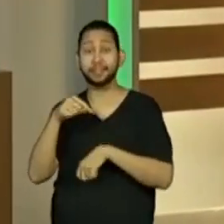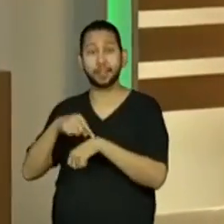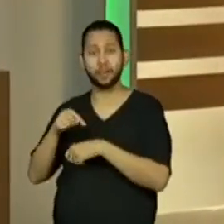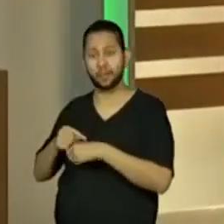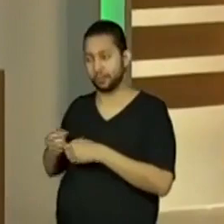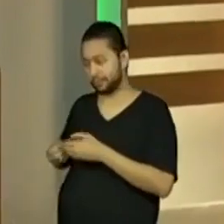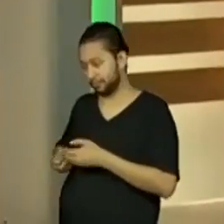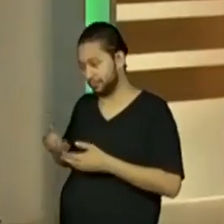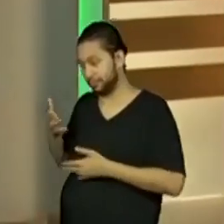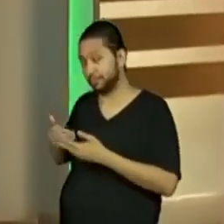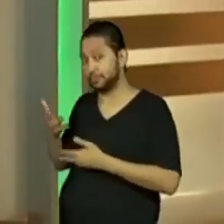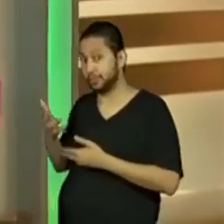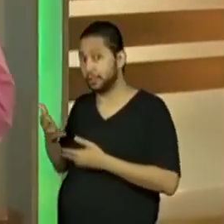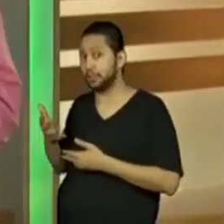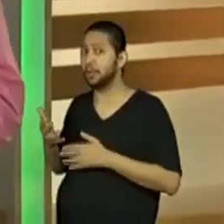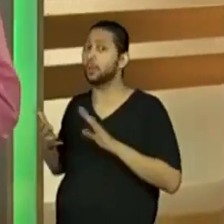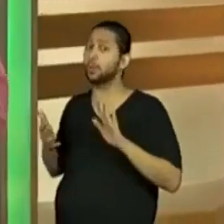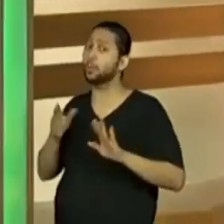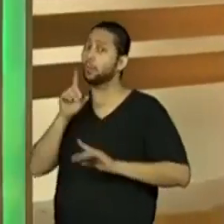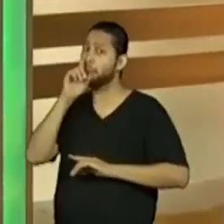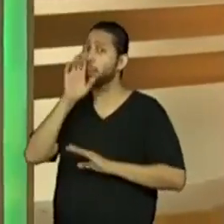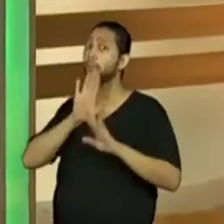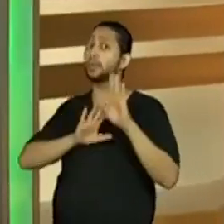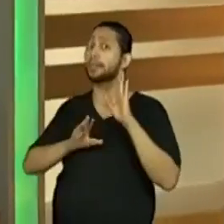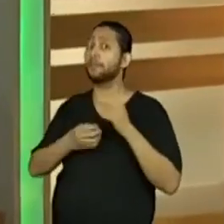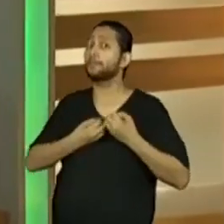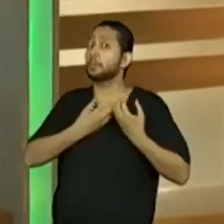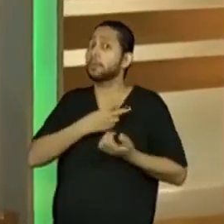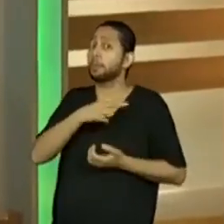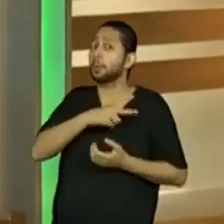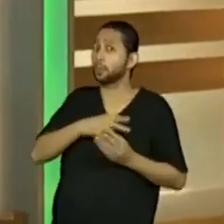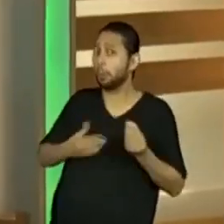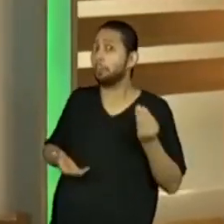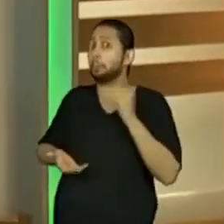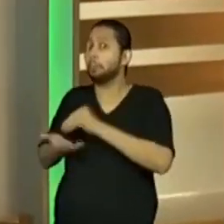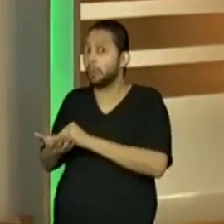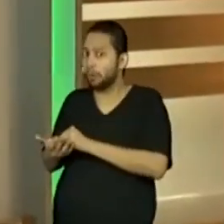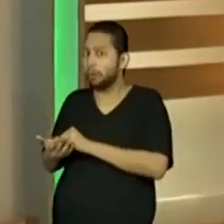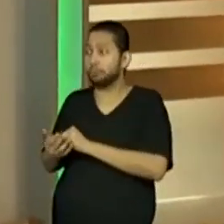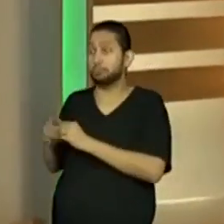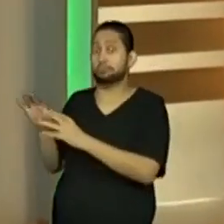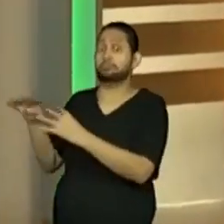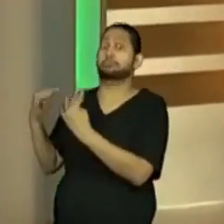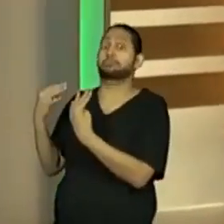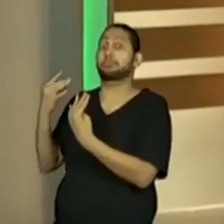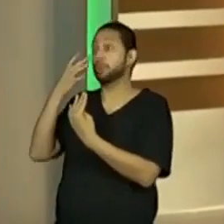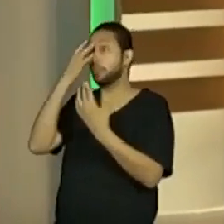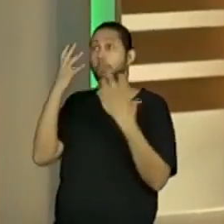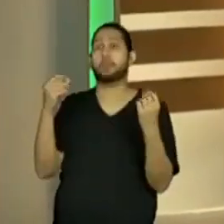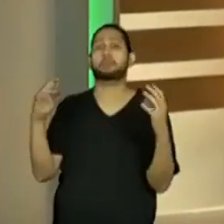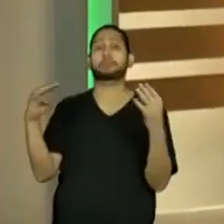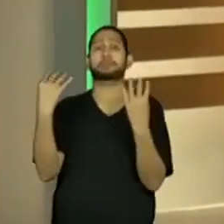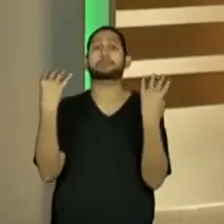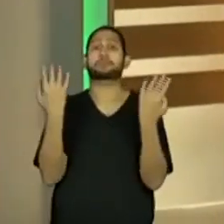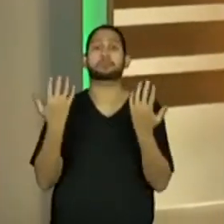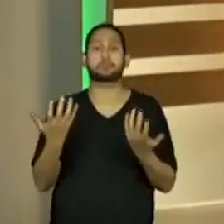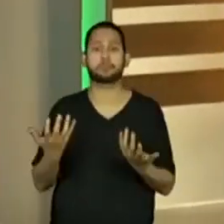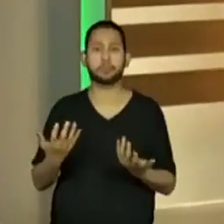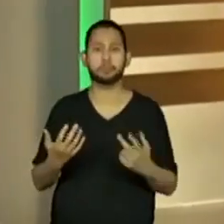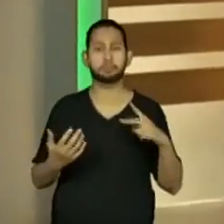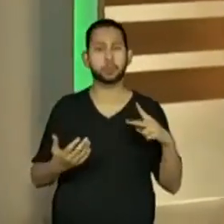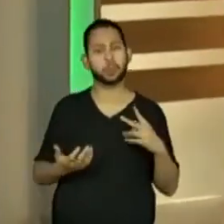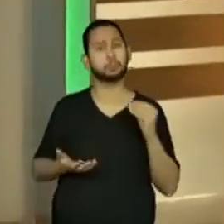chat, não coloquem informações pessoais de vocês. Lembrem-se que há milhares de pessoas visualizando